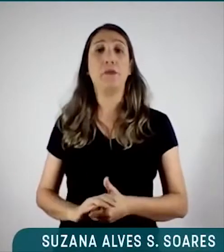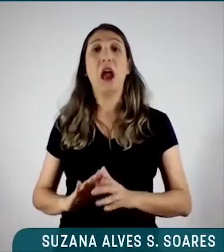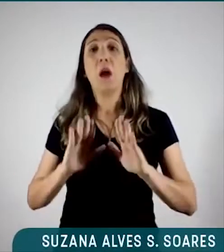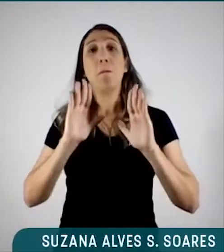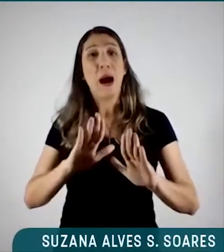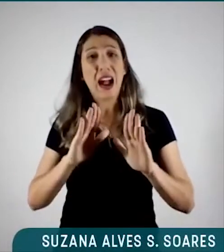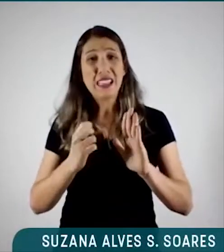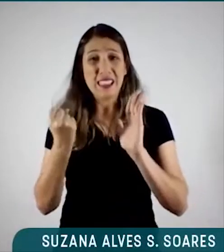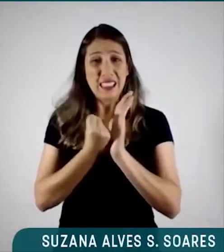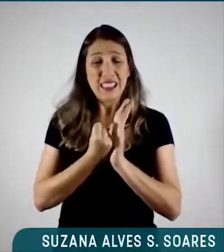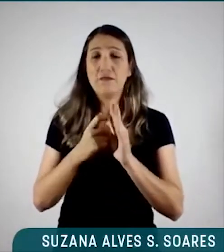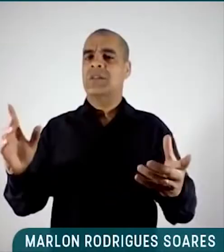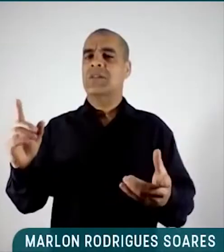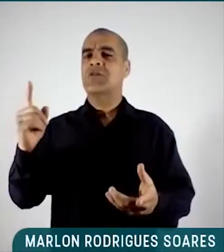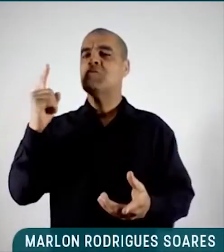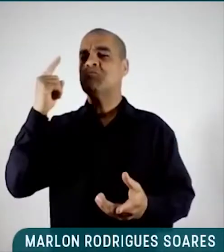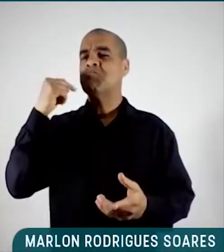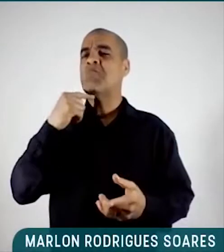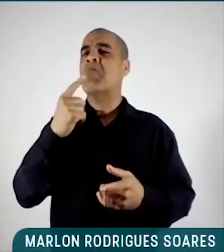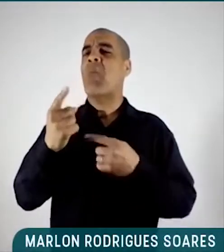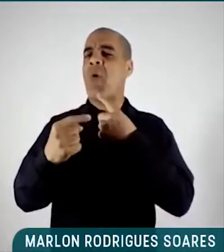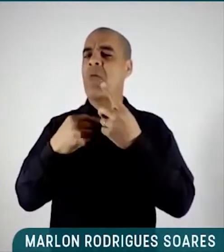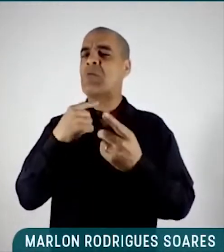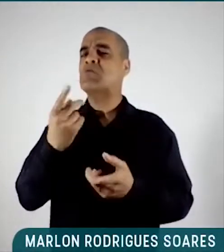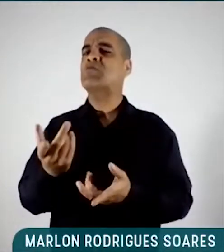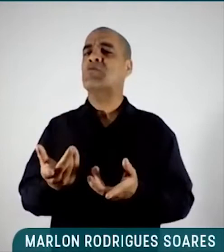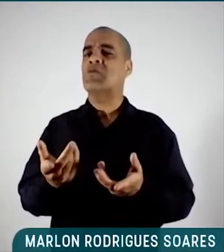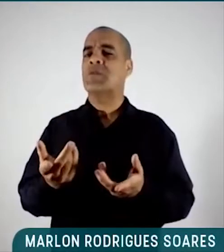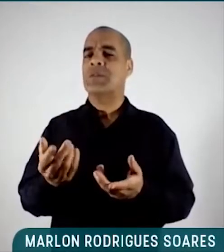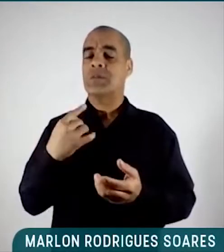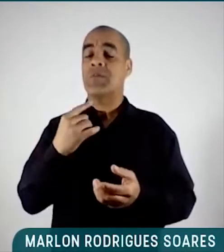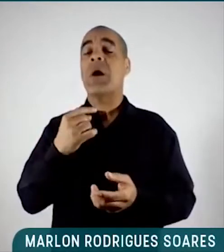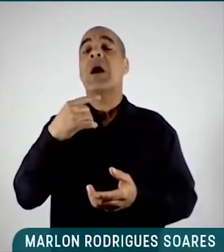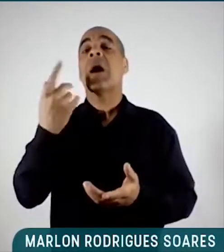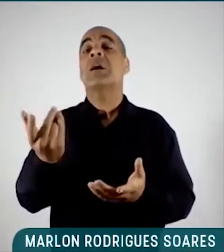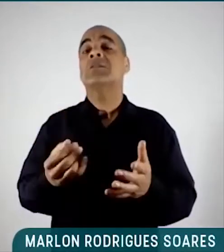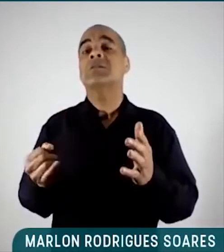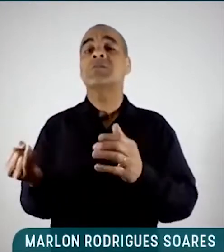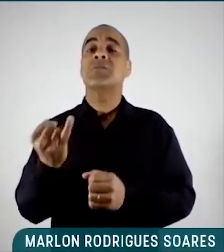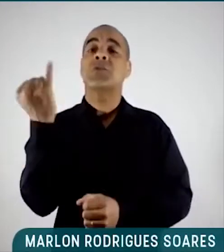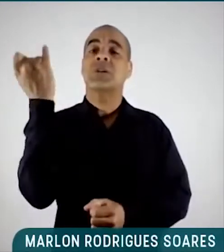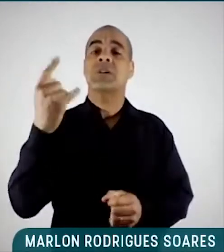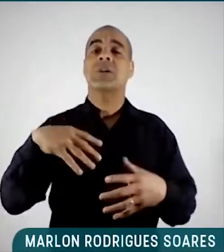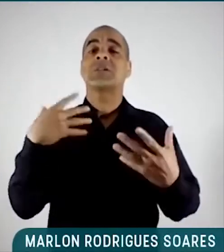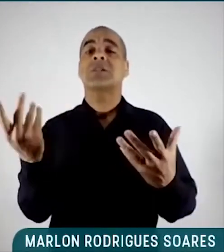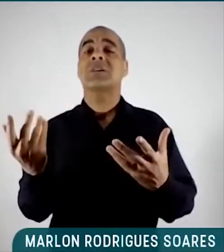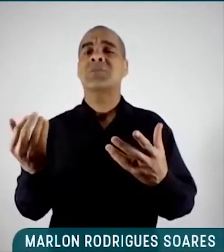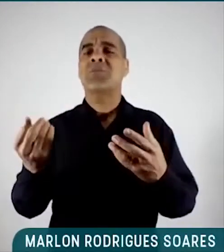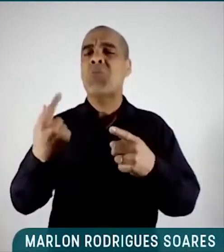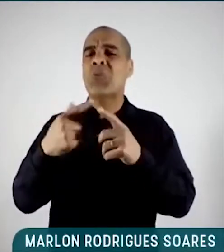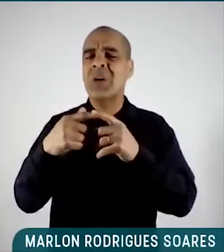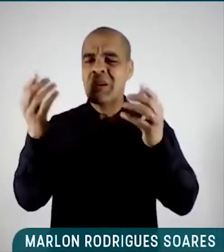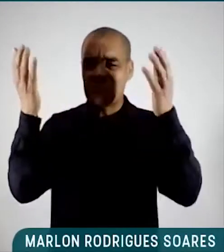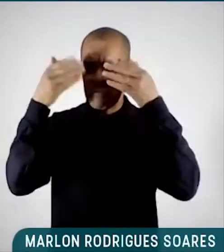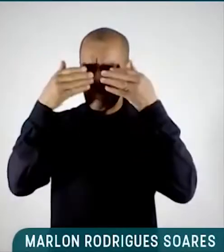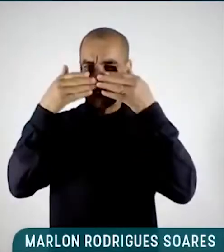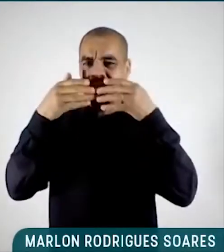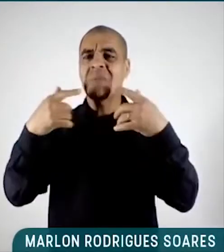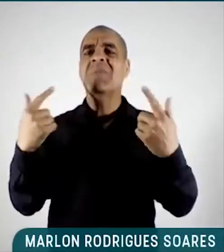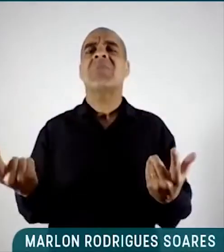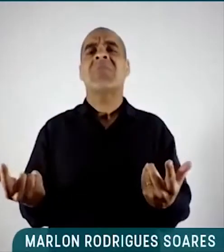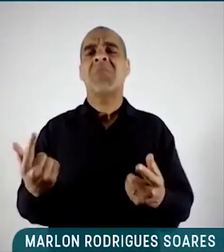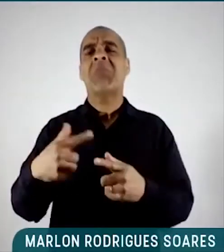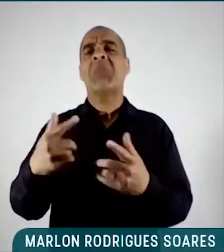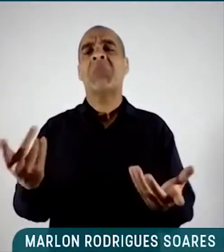da presidenta Dilma em 2016. Eu acho que a questão mais importante é, de fato, de onde veio a nossa cegueira. De onde veio a nossa cegueira de